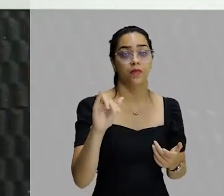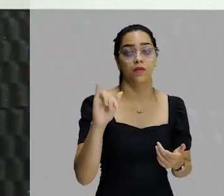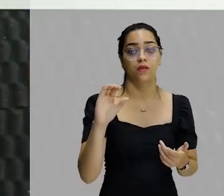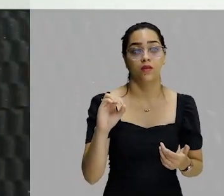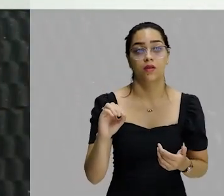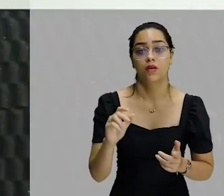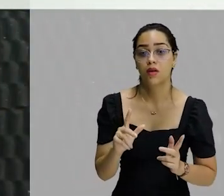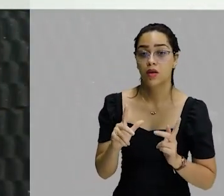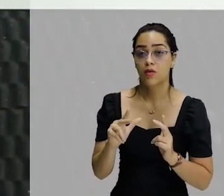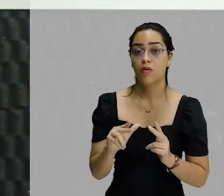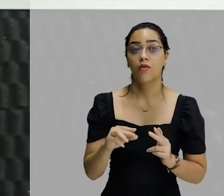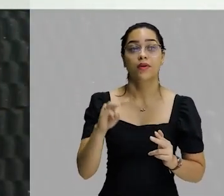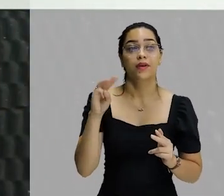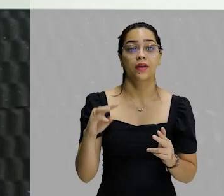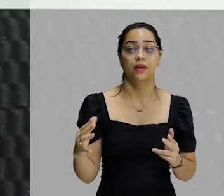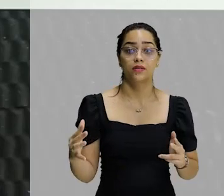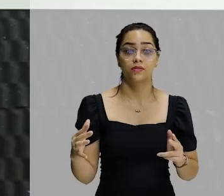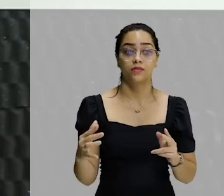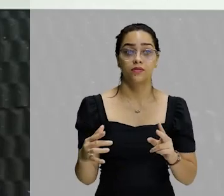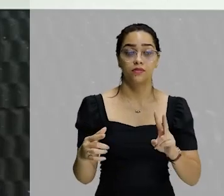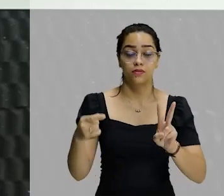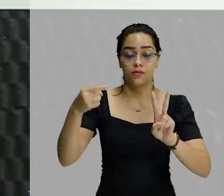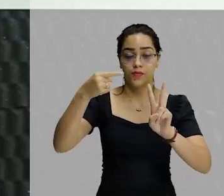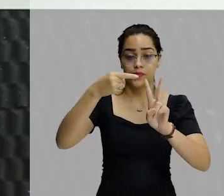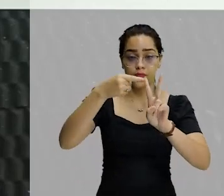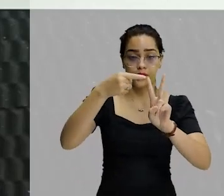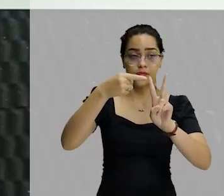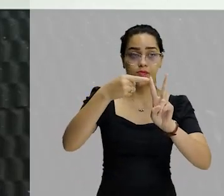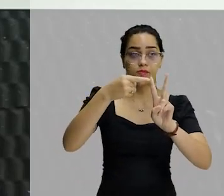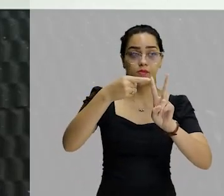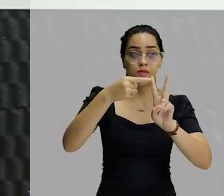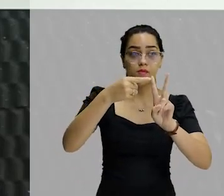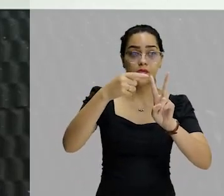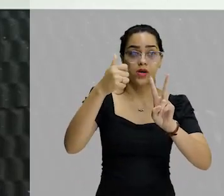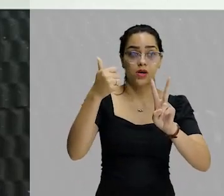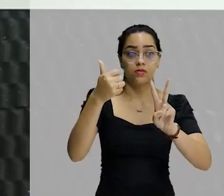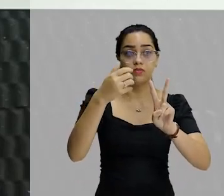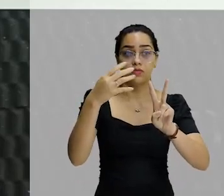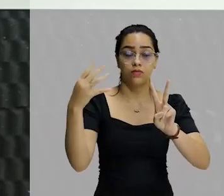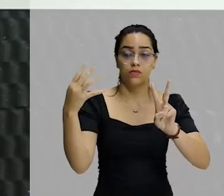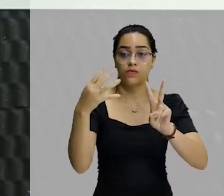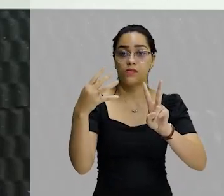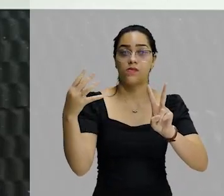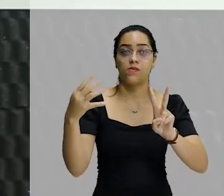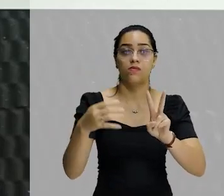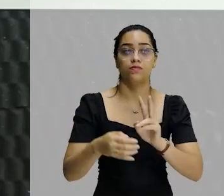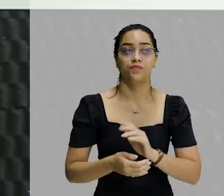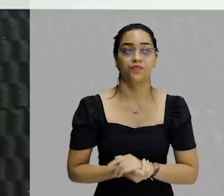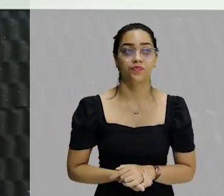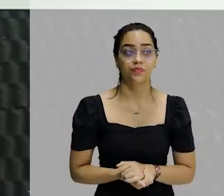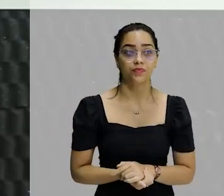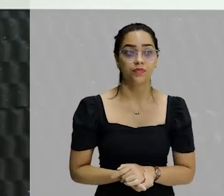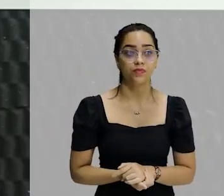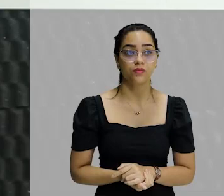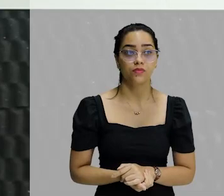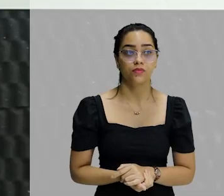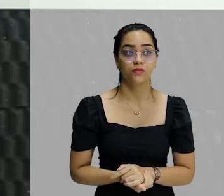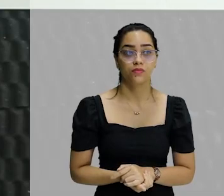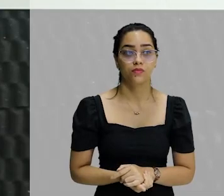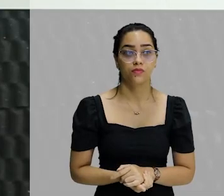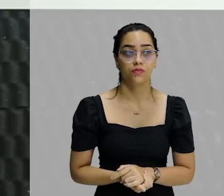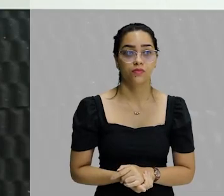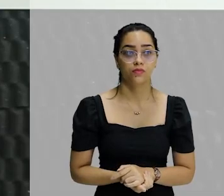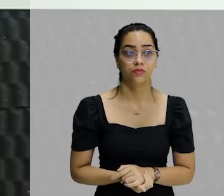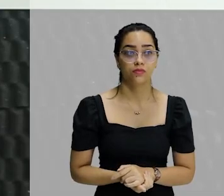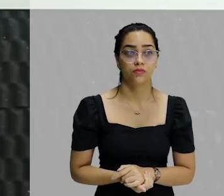R vai ser igual a quem? A raiz quadrada de 144. E a raiz quadrada